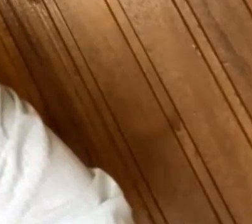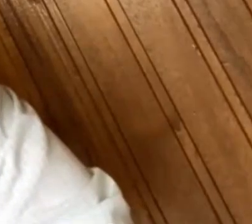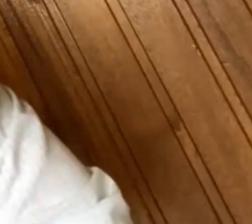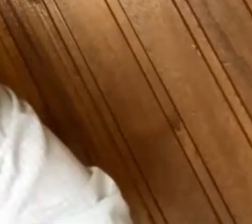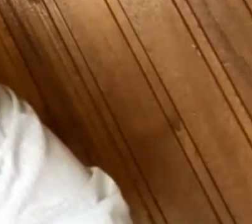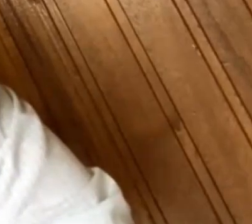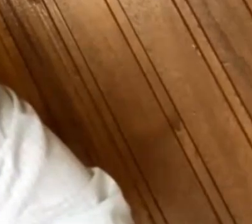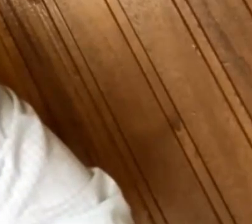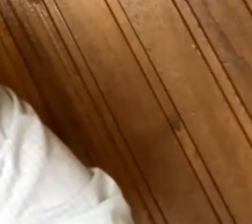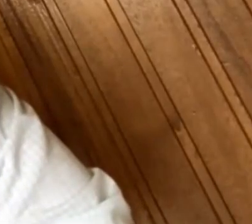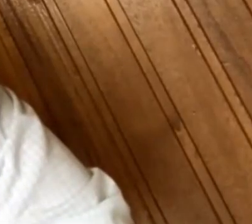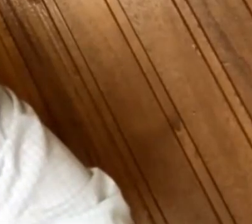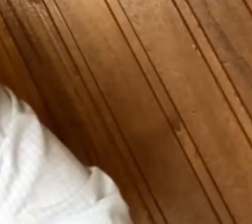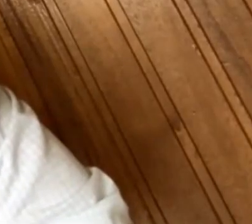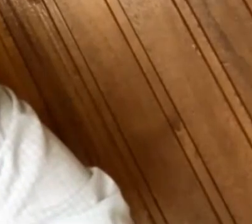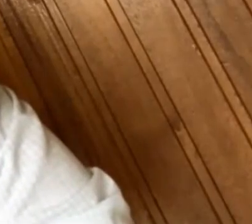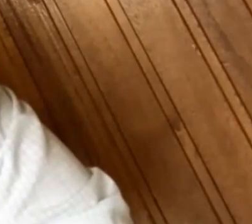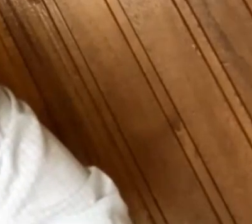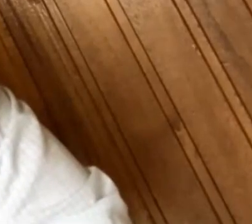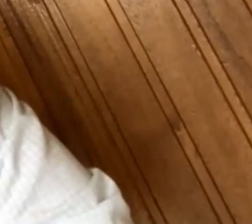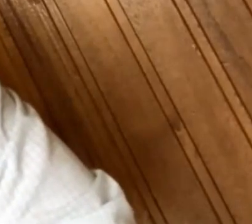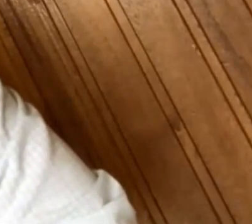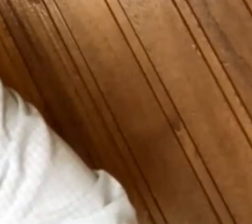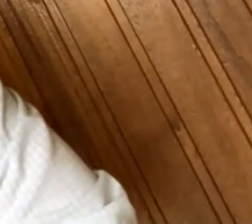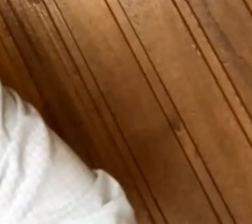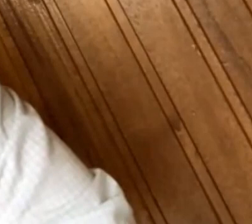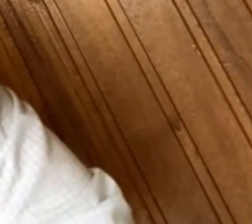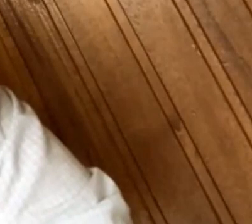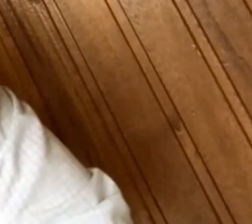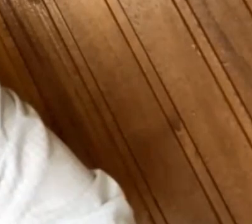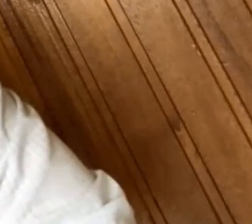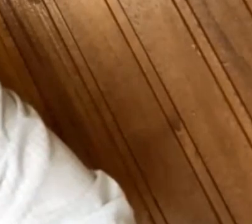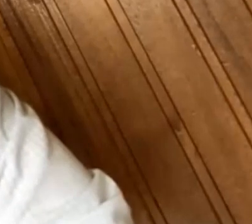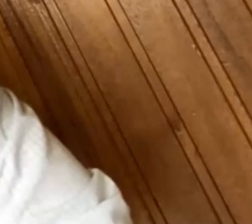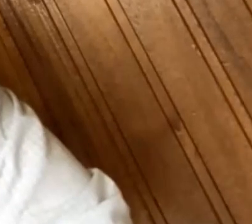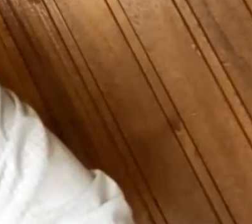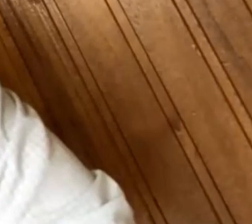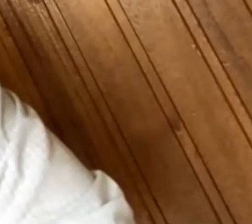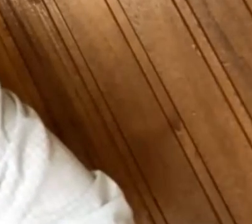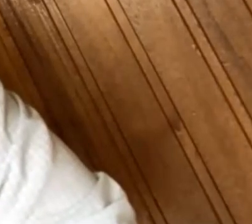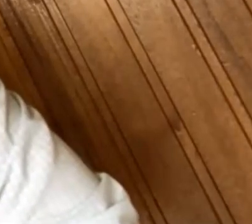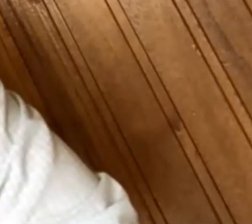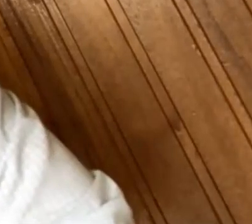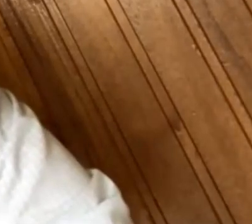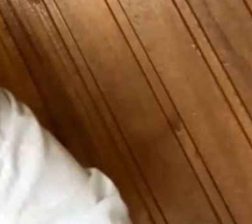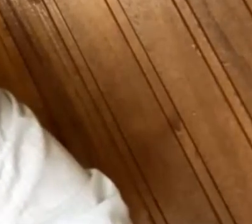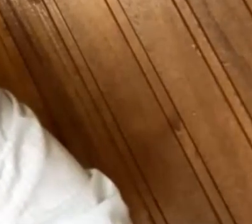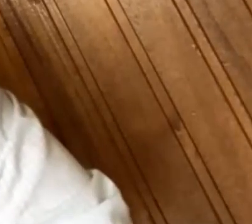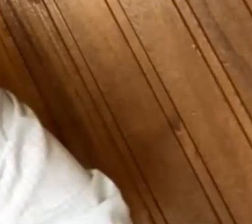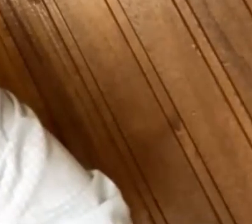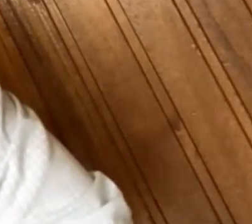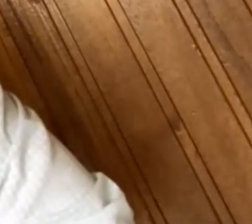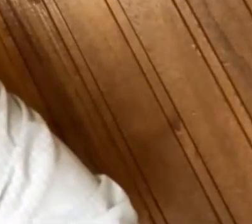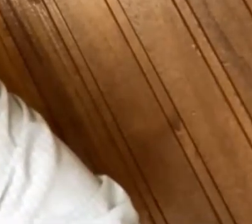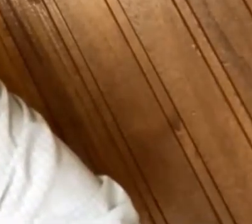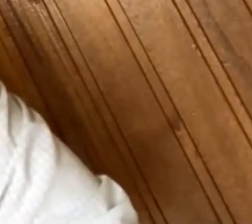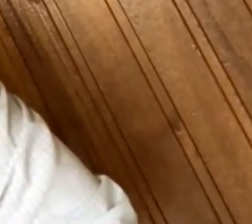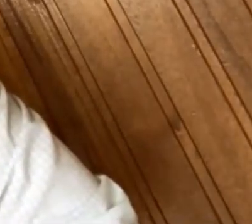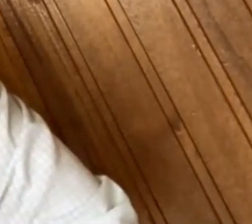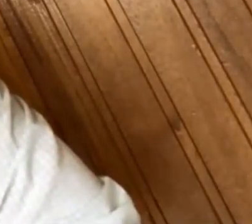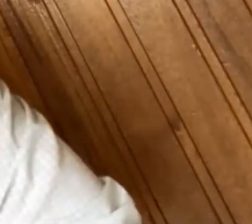para conseguir ser medicados e, com isso, ter um maior entendimento e compreensão da